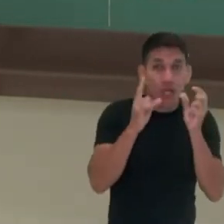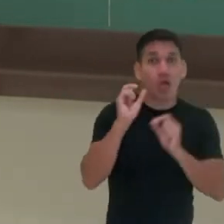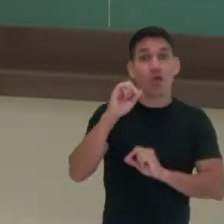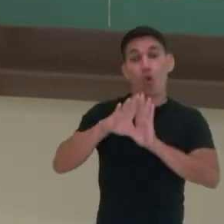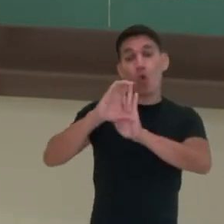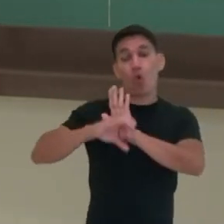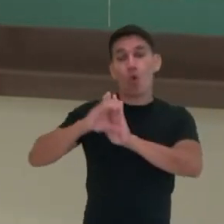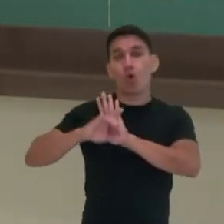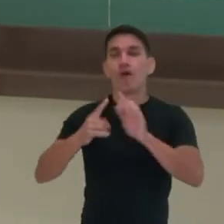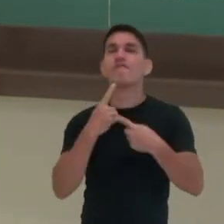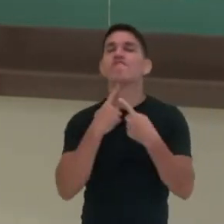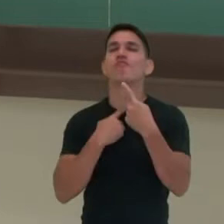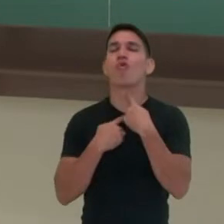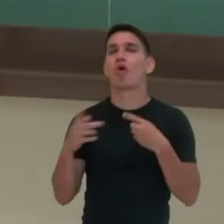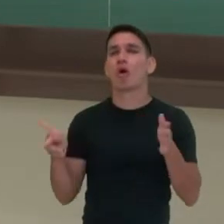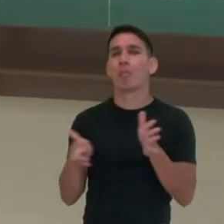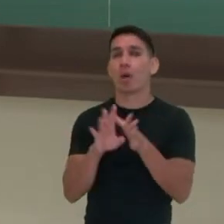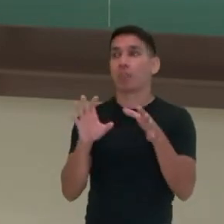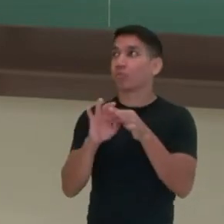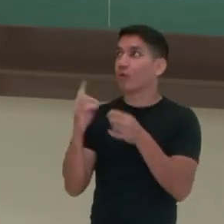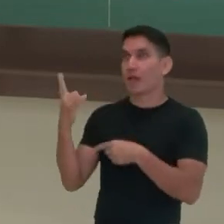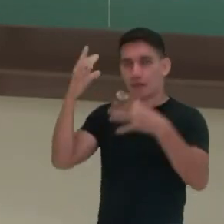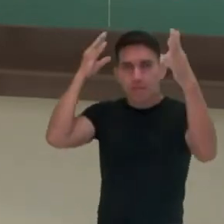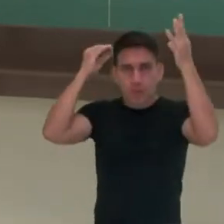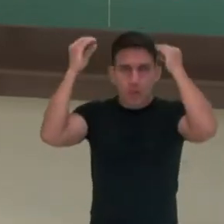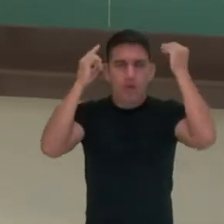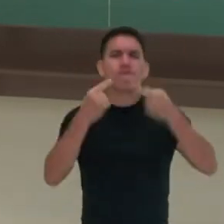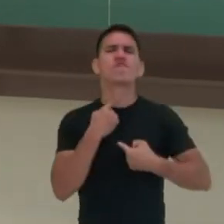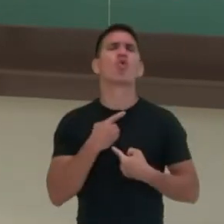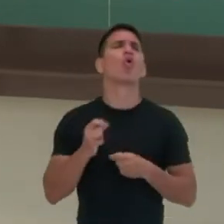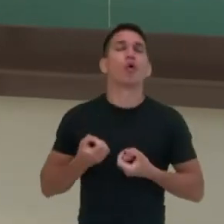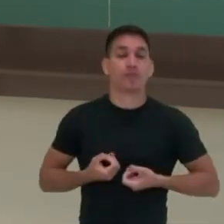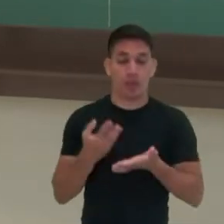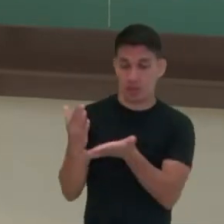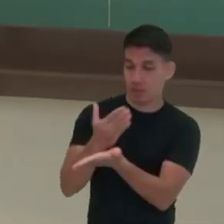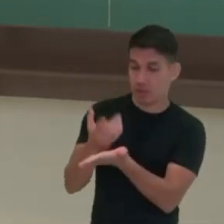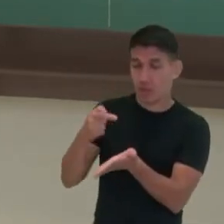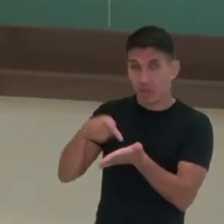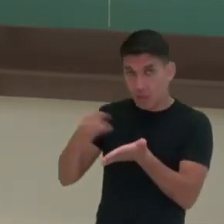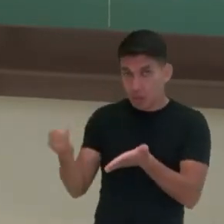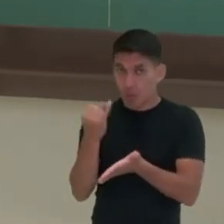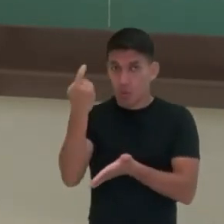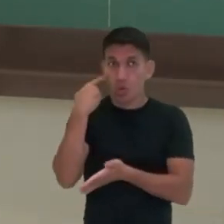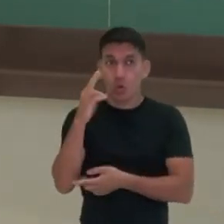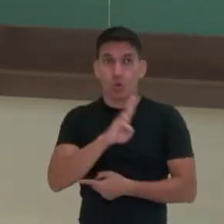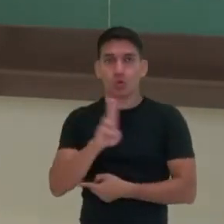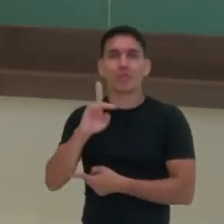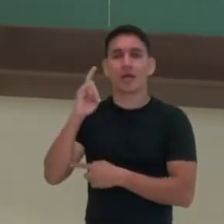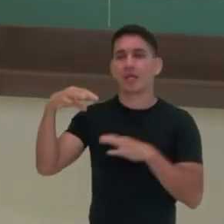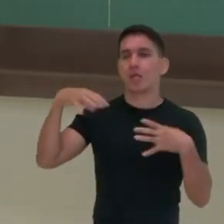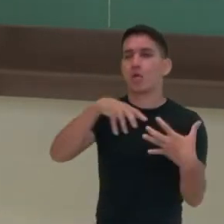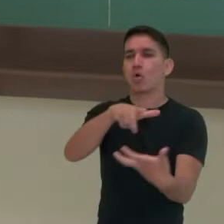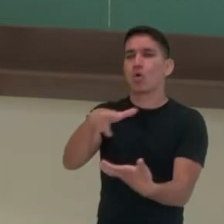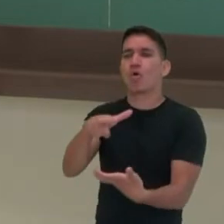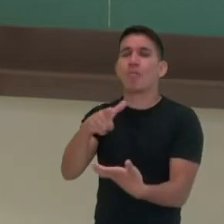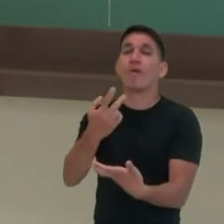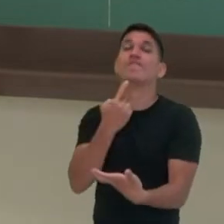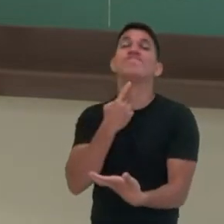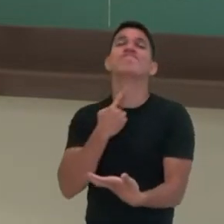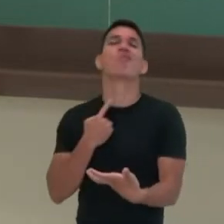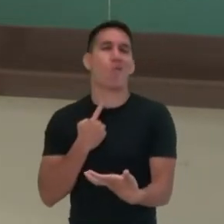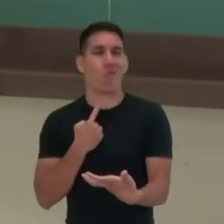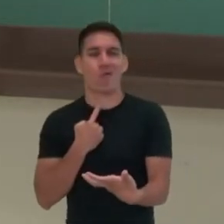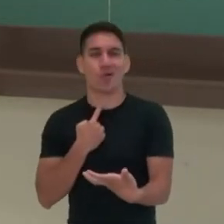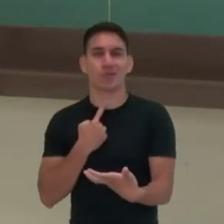de vontade de Schopenhauer, que ele vai expressar num livro importante chamado O Mundo como Vontade,